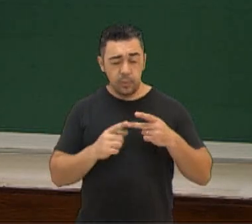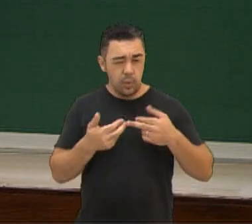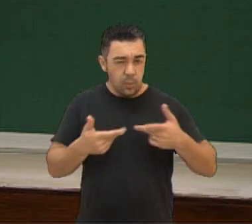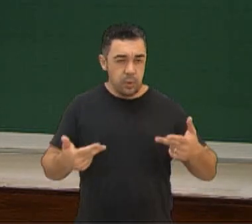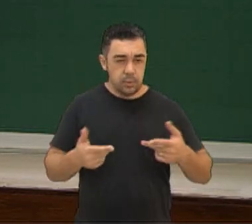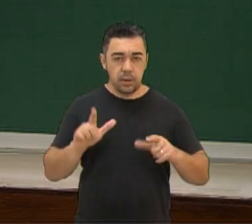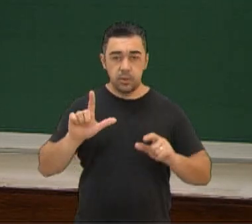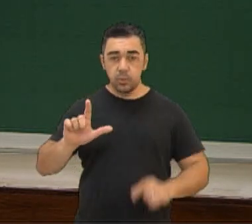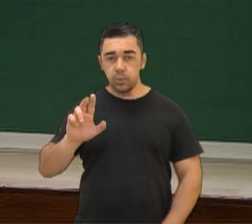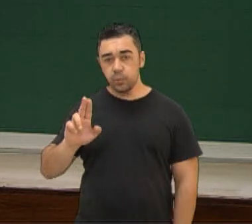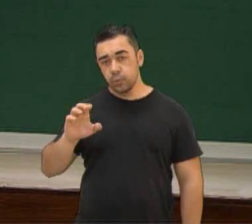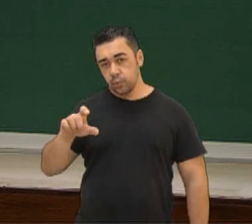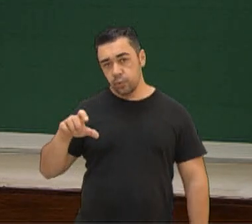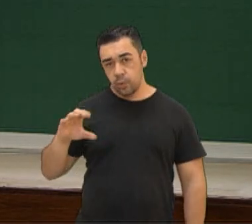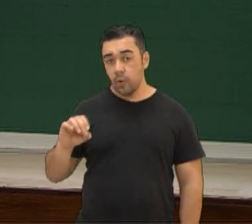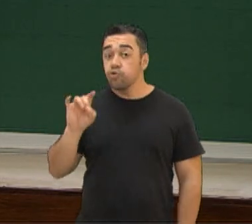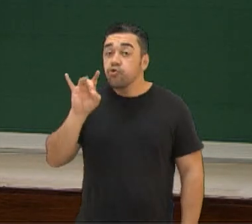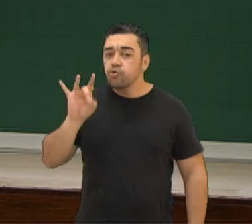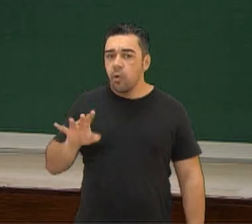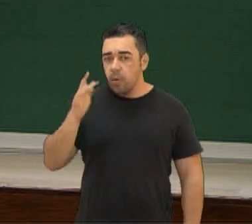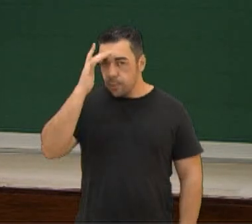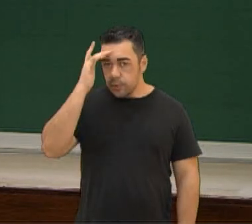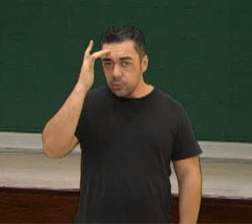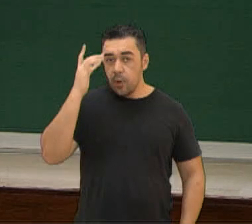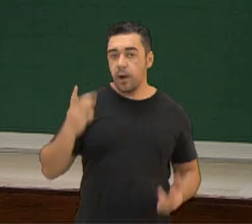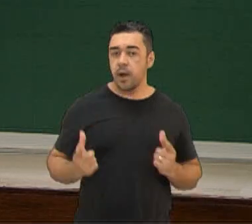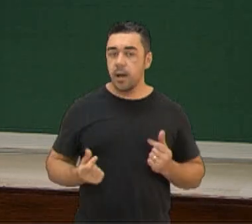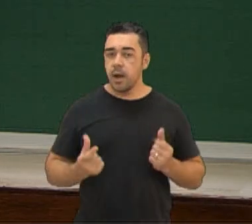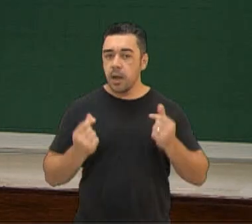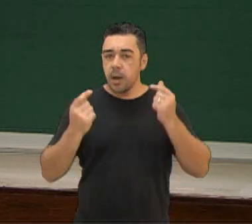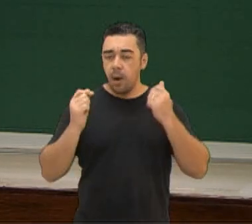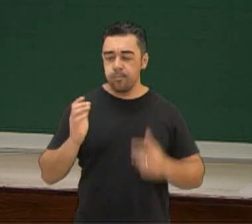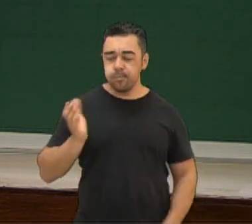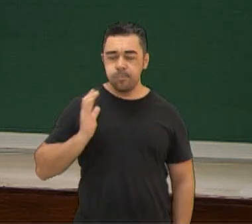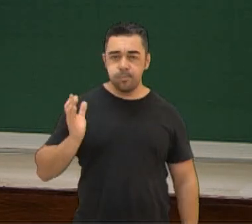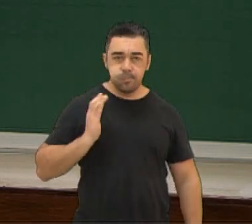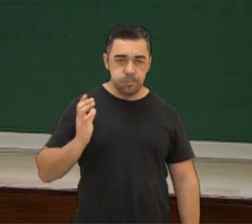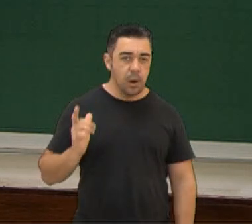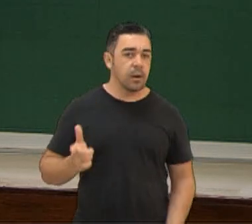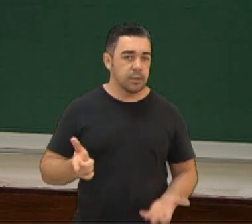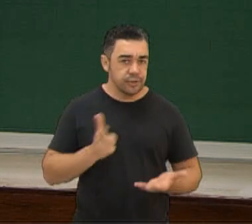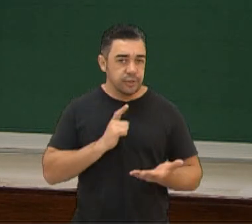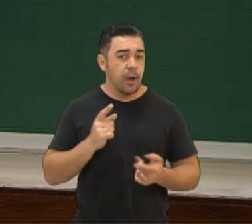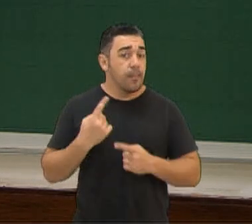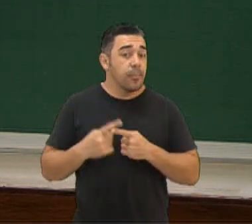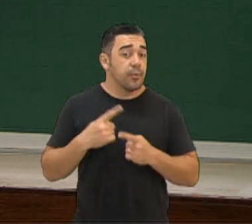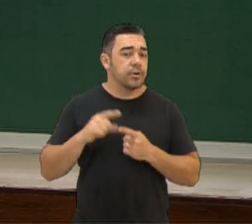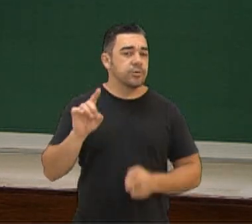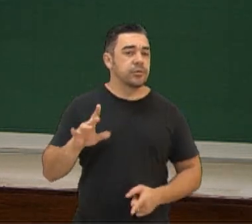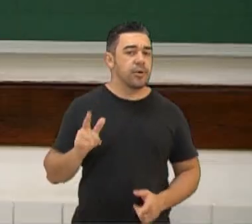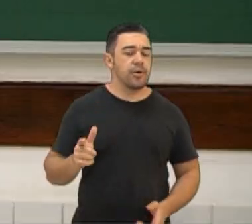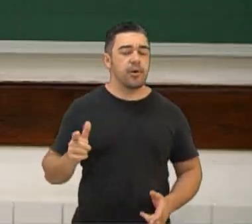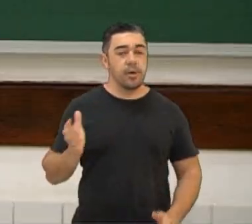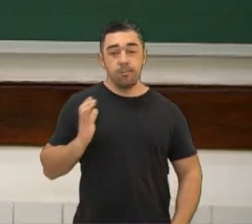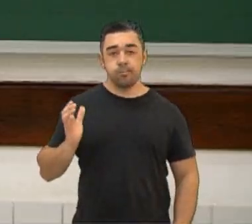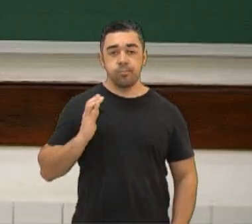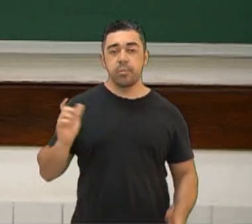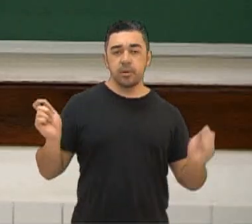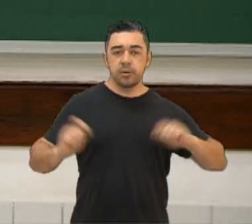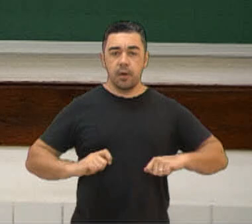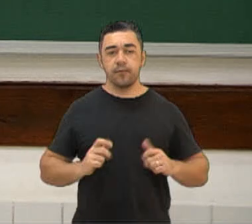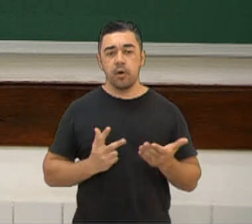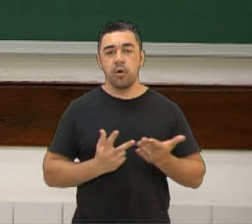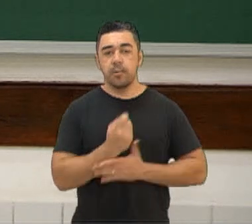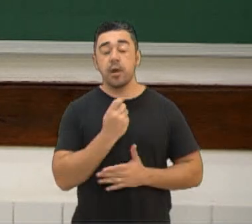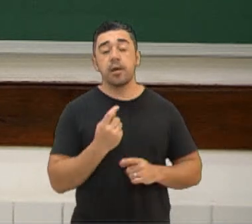geral, consumidos só pelos nobres, por pessoas que tinham bastante riqueza. Por que eram só eles que consumiam? Eram